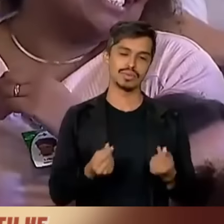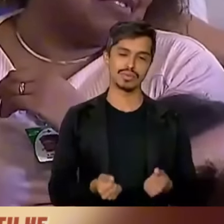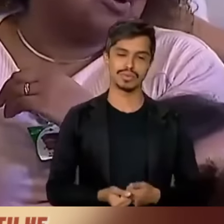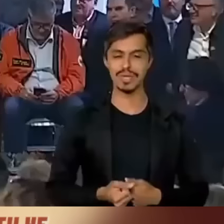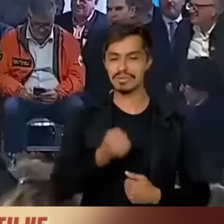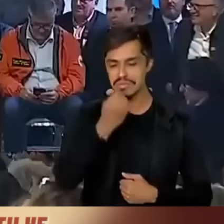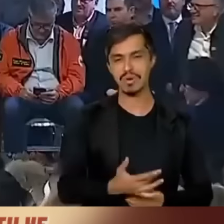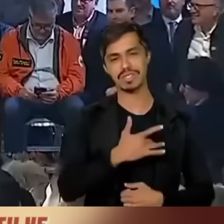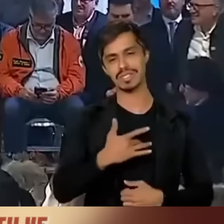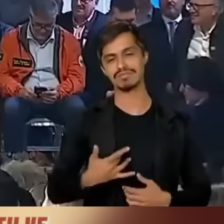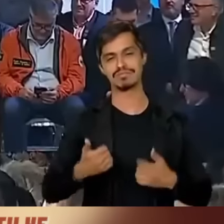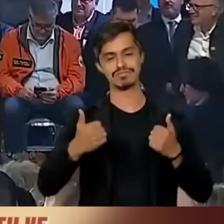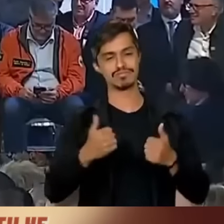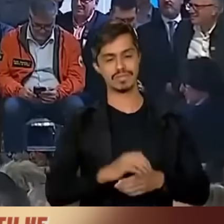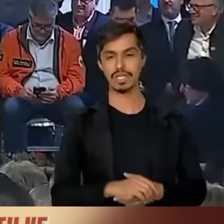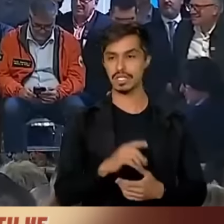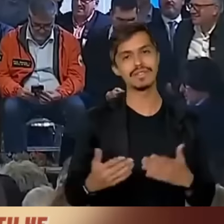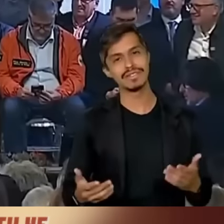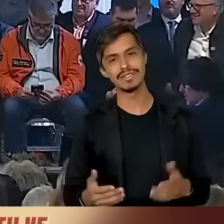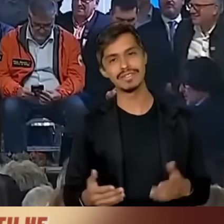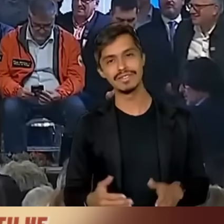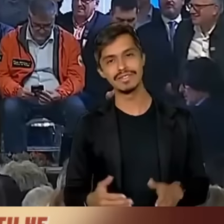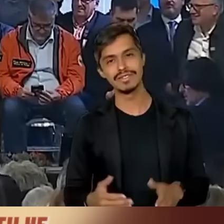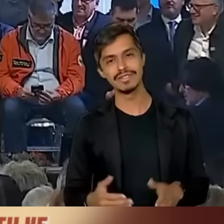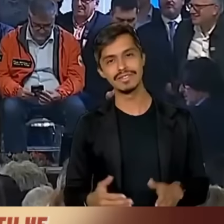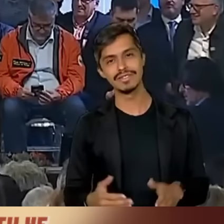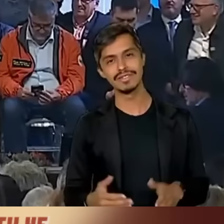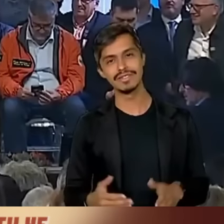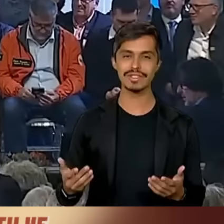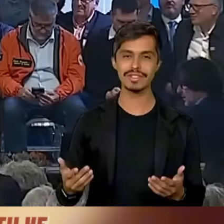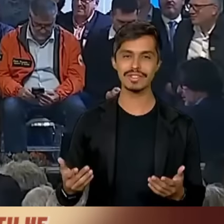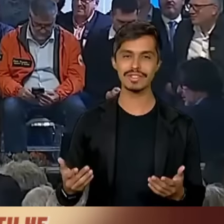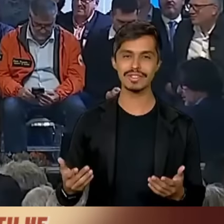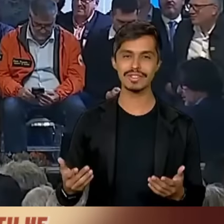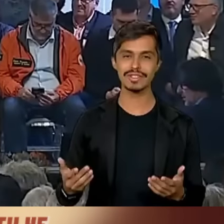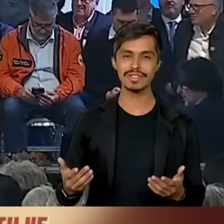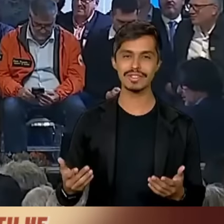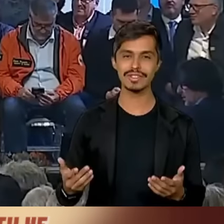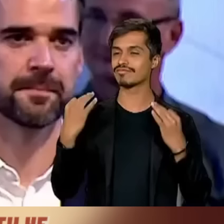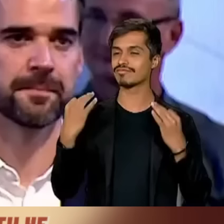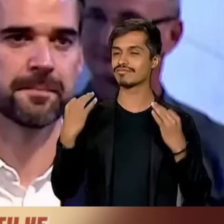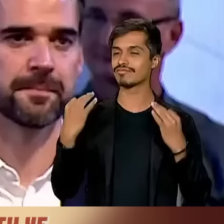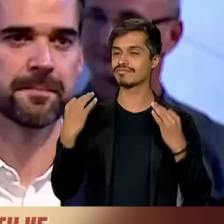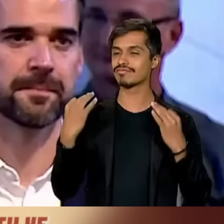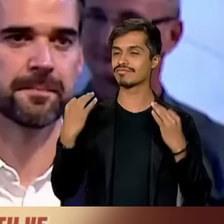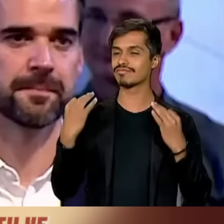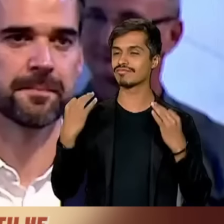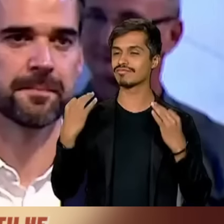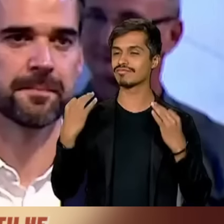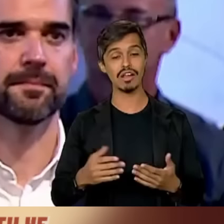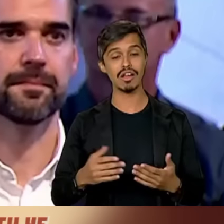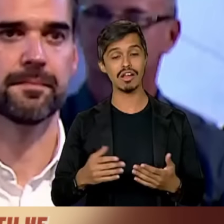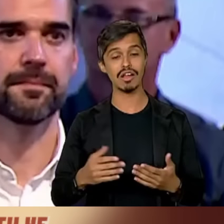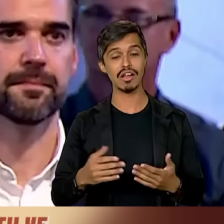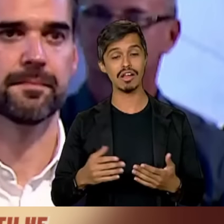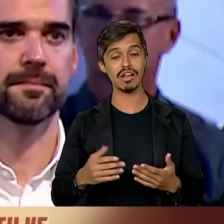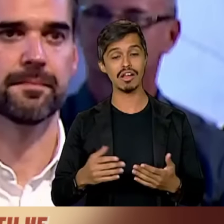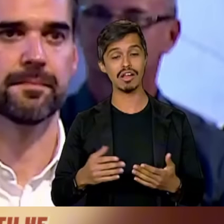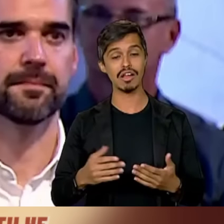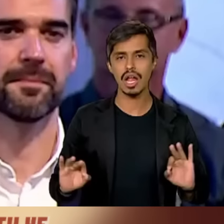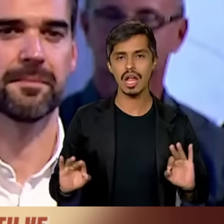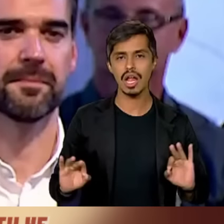Tudo bem. Você não tem noção, me sinto um ser humano pleno. Eu não tenho medo de nada, não tenho preocupação com